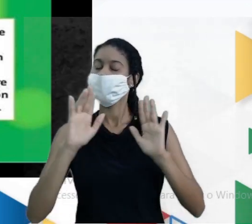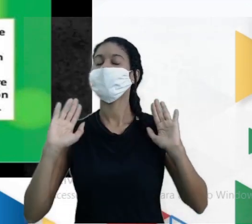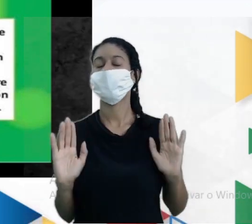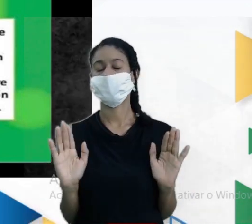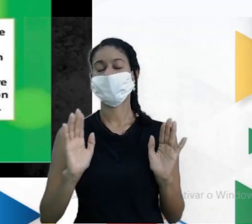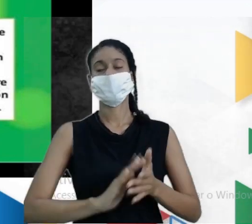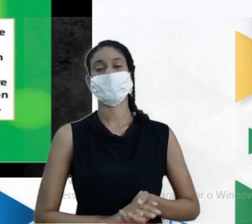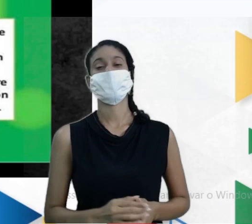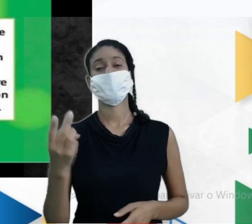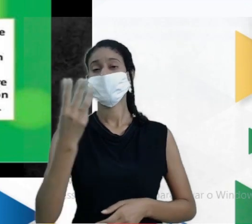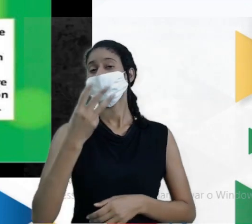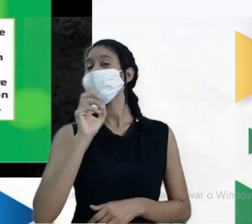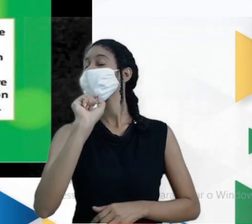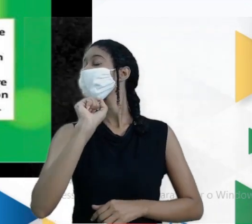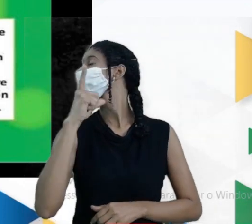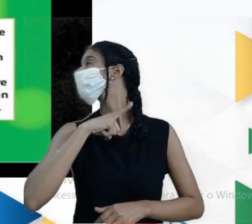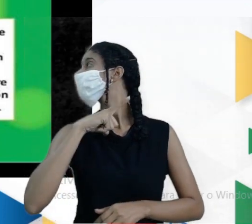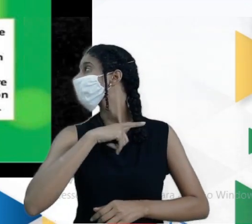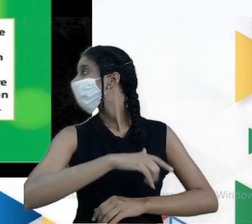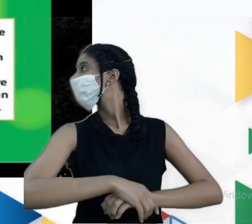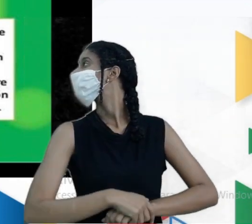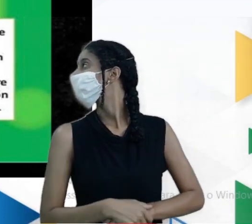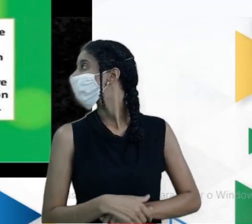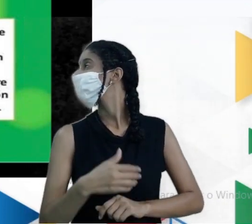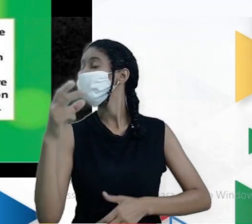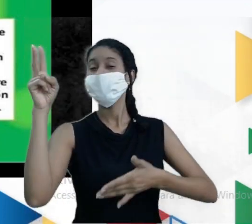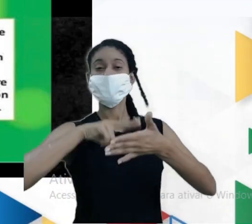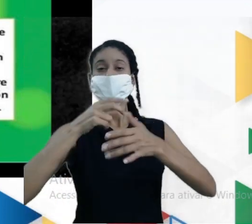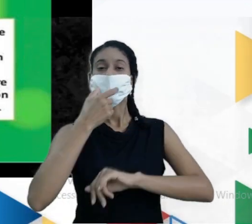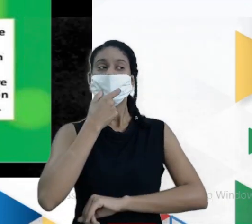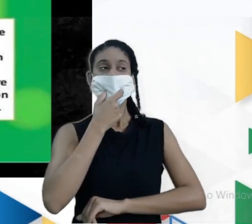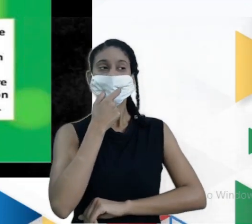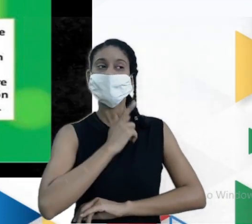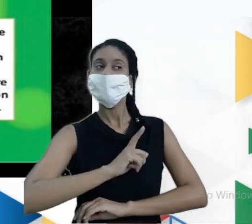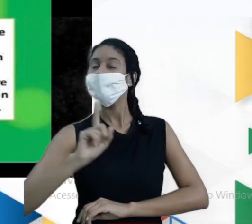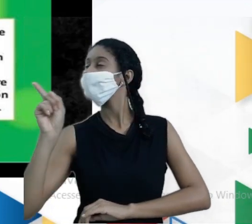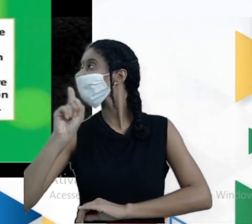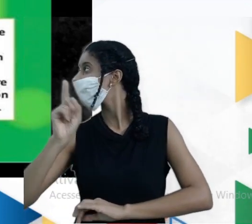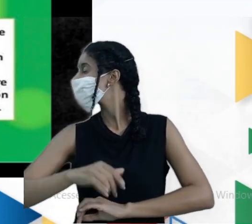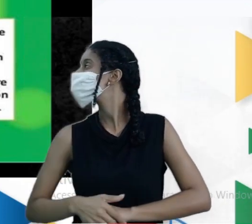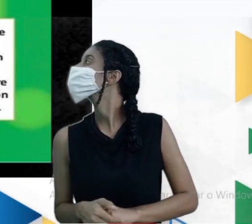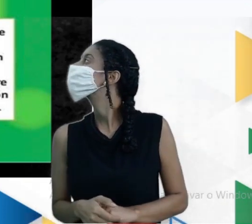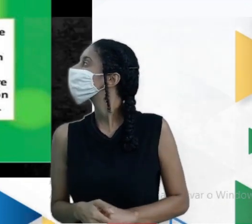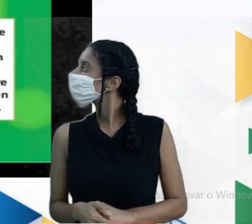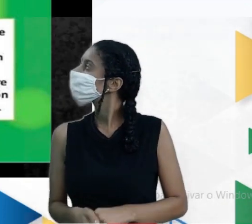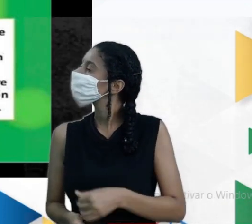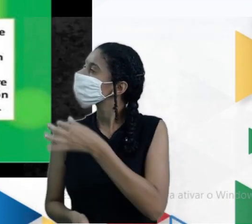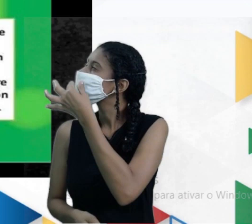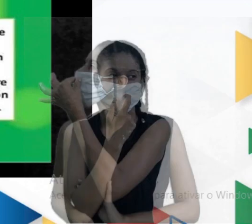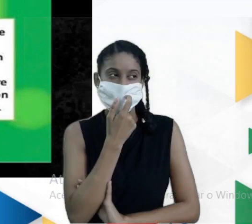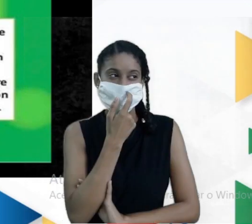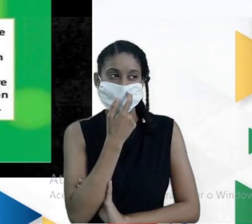No terceiro ponto, a gente tem, ó, cultural groups have a different